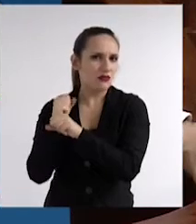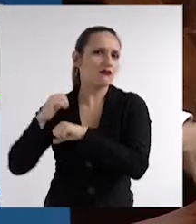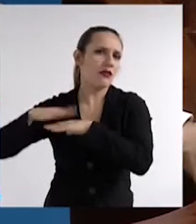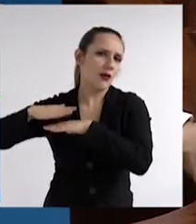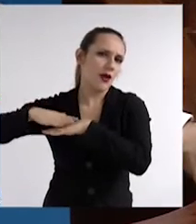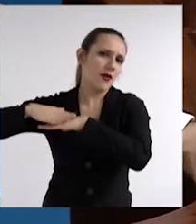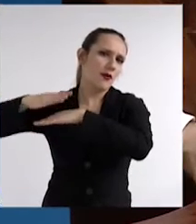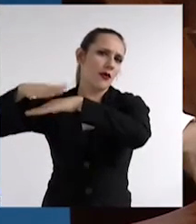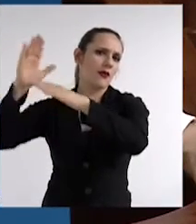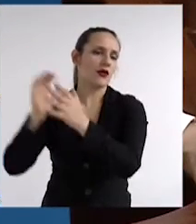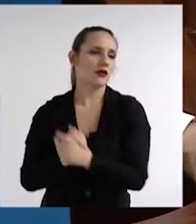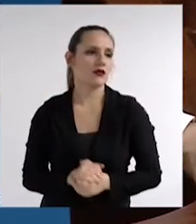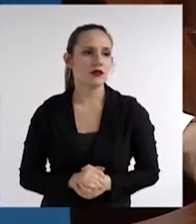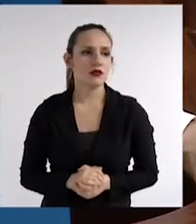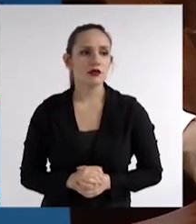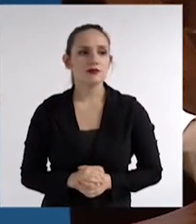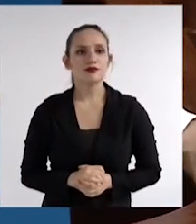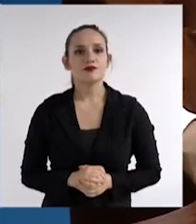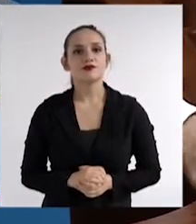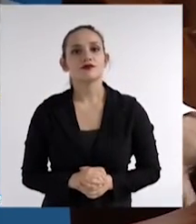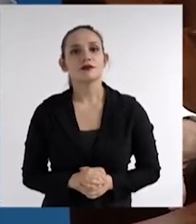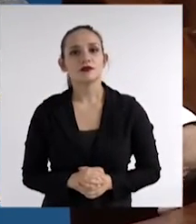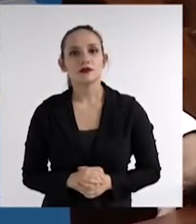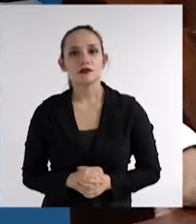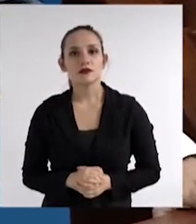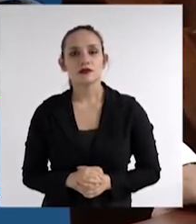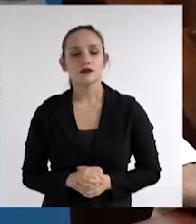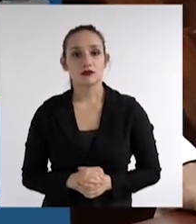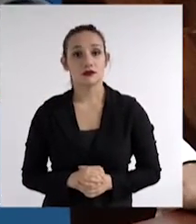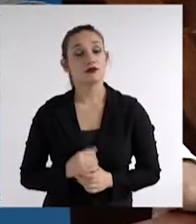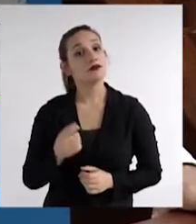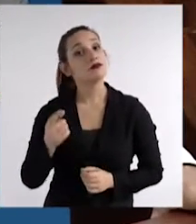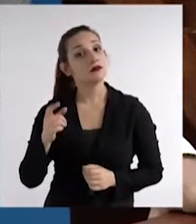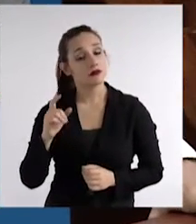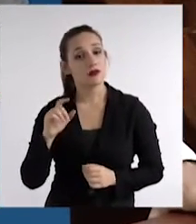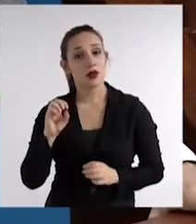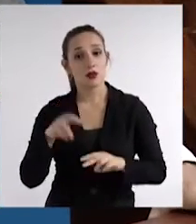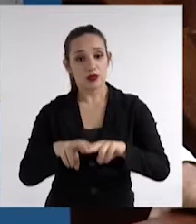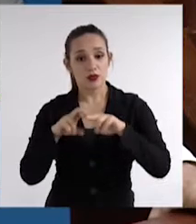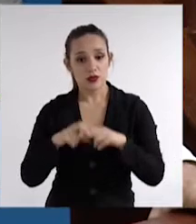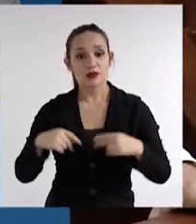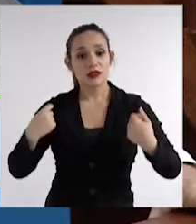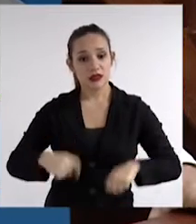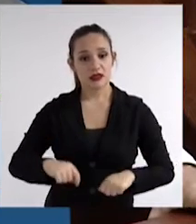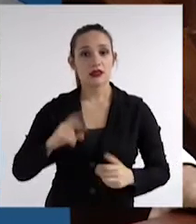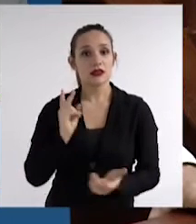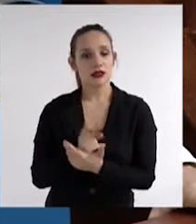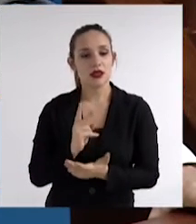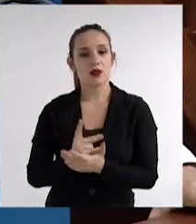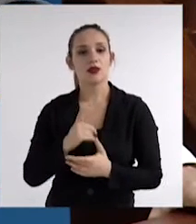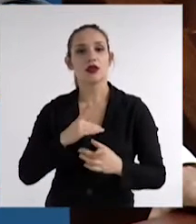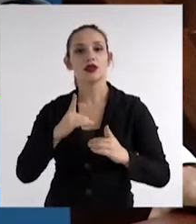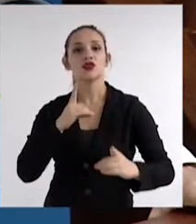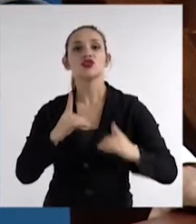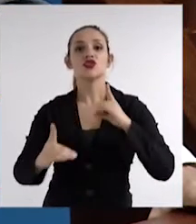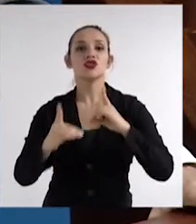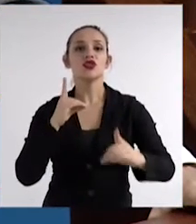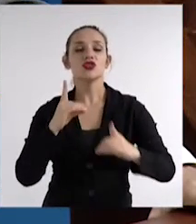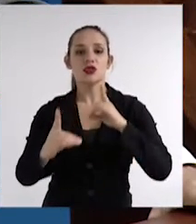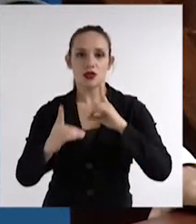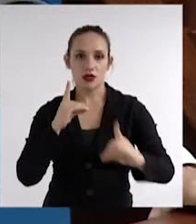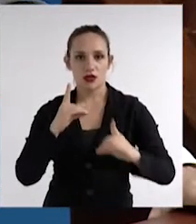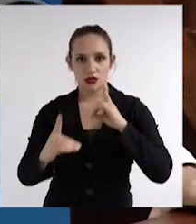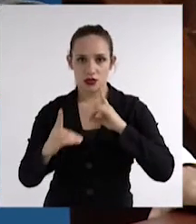E para que isso não aconteça, precisamos manter sempre o diálogo.